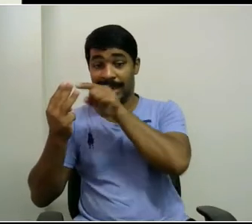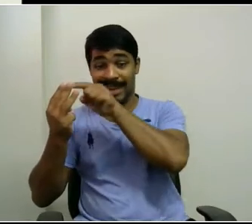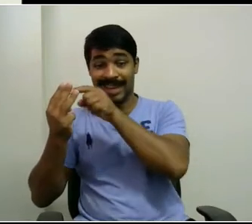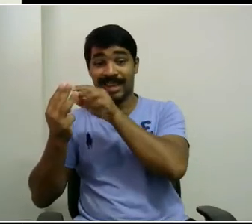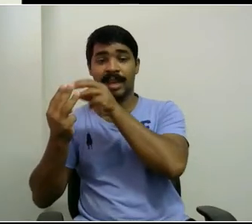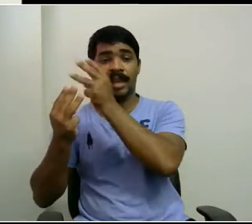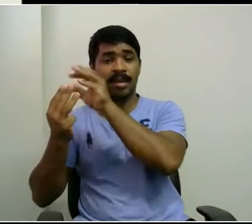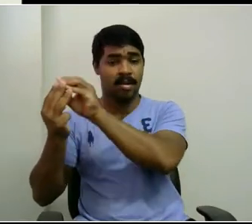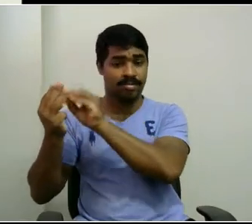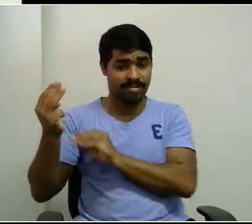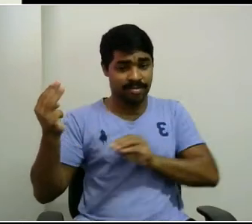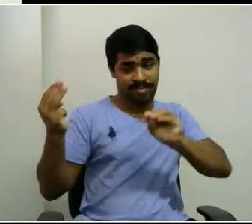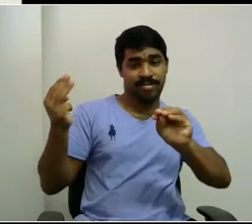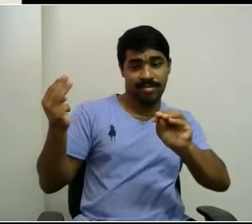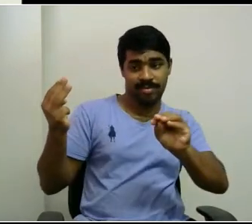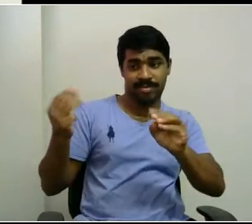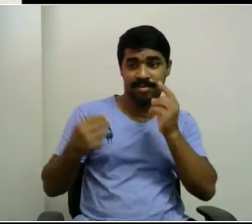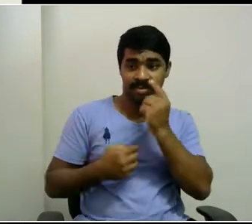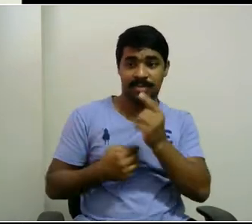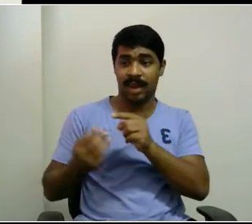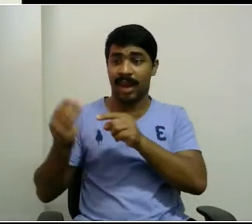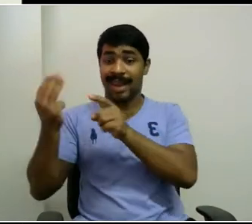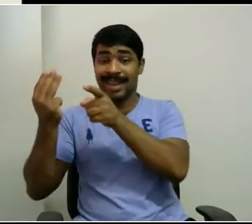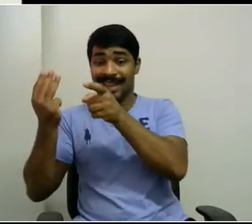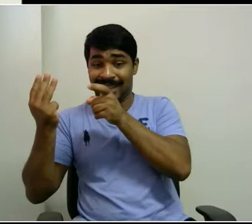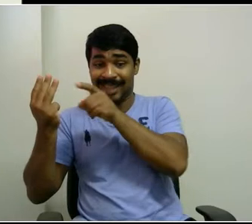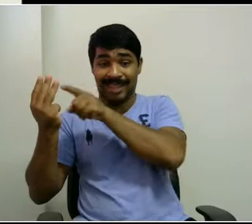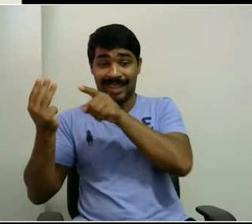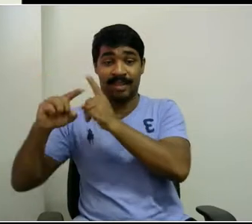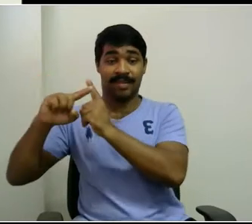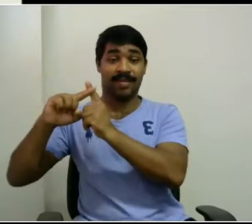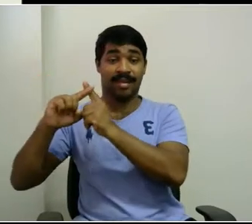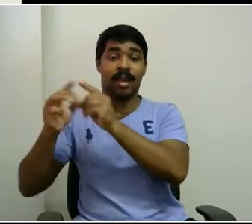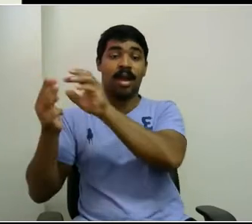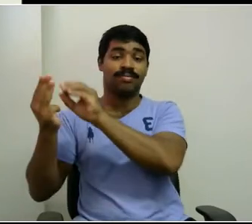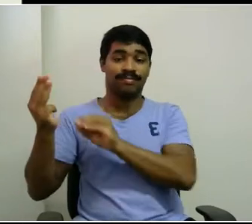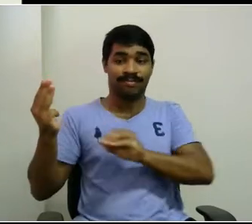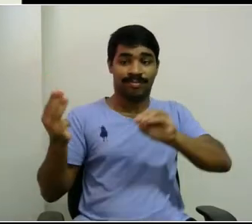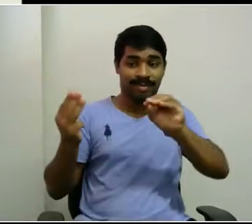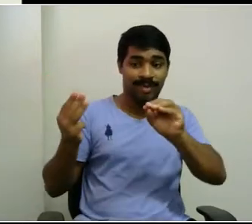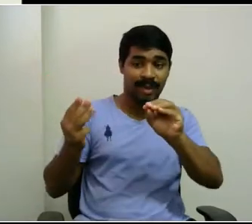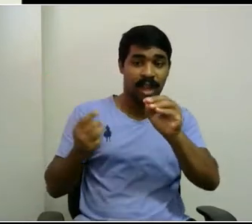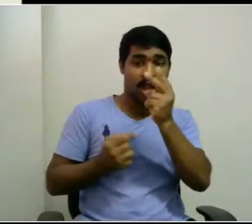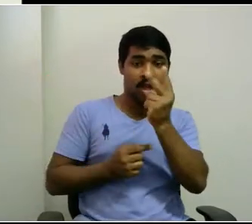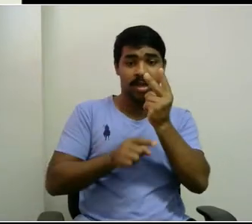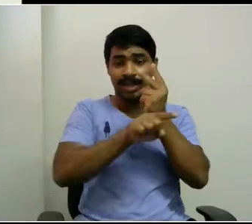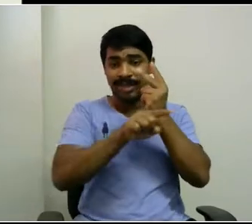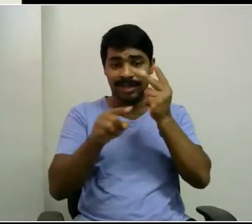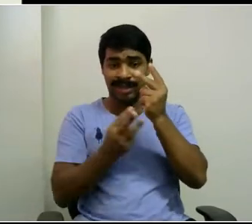dividindo pelo 2. Passa dividindo o 2, né? Então, essa aqui é a nossa solução.